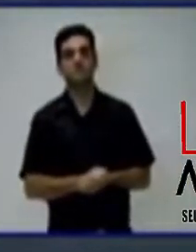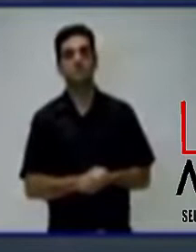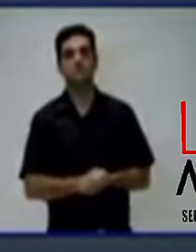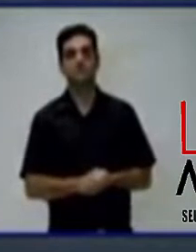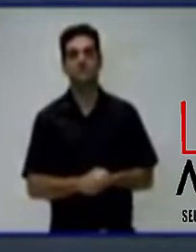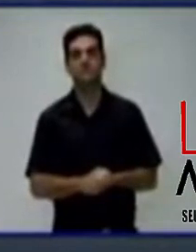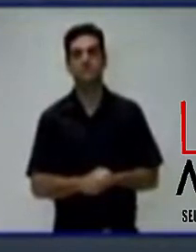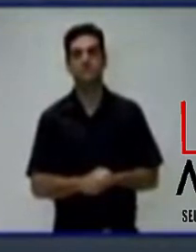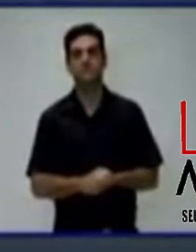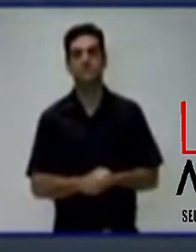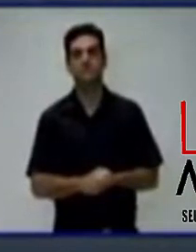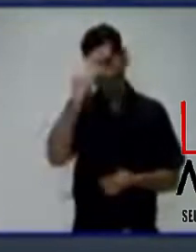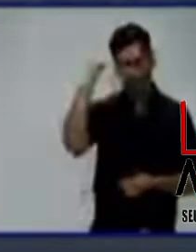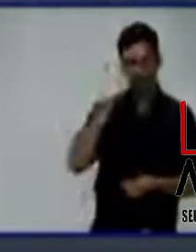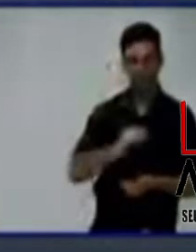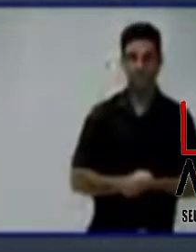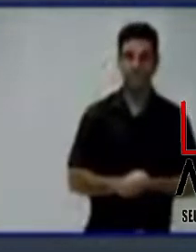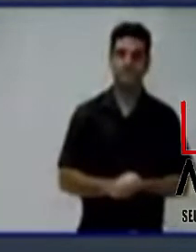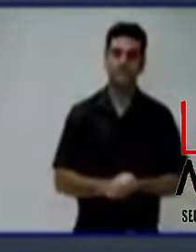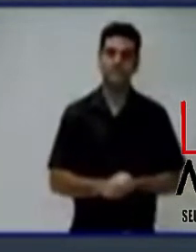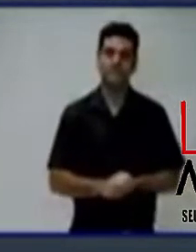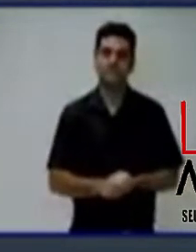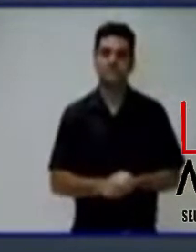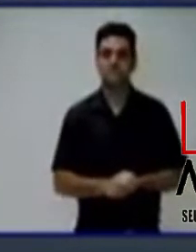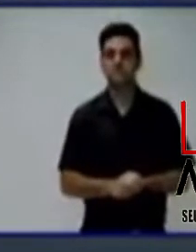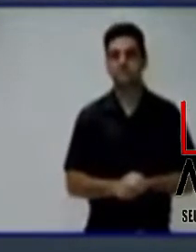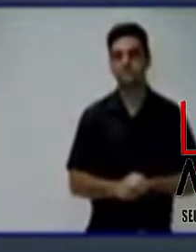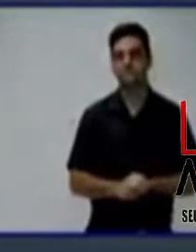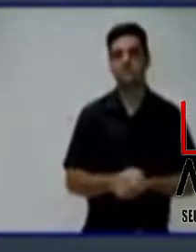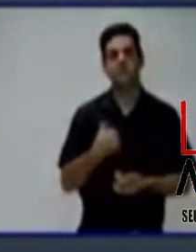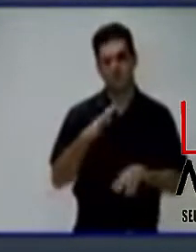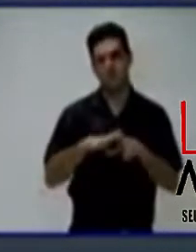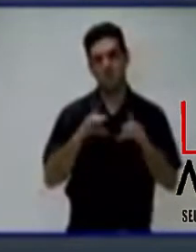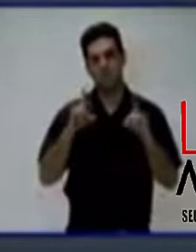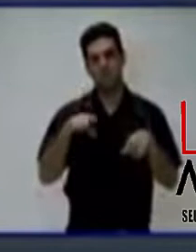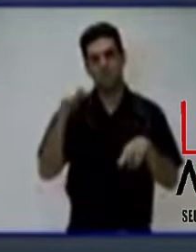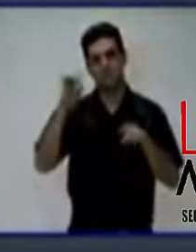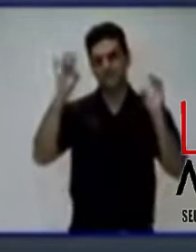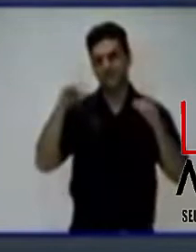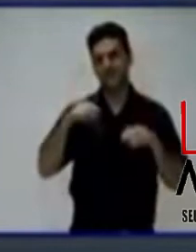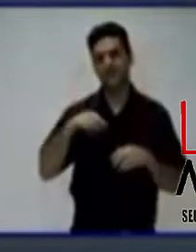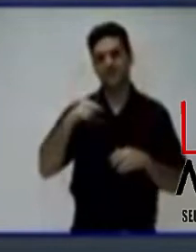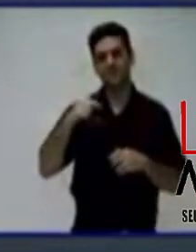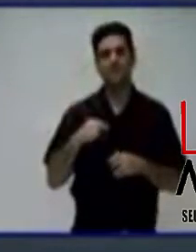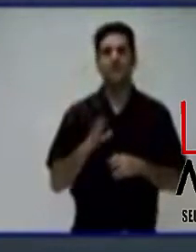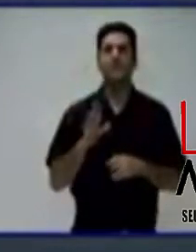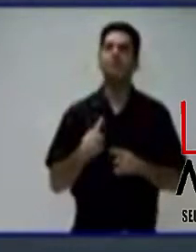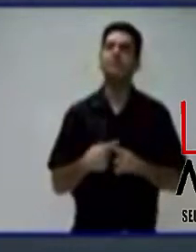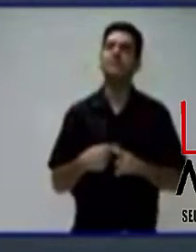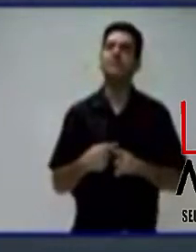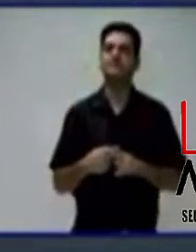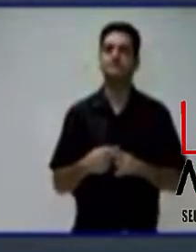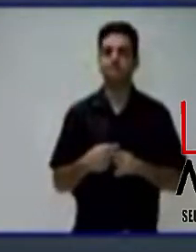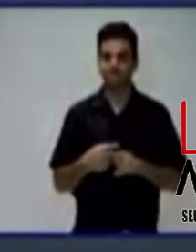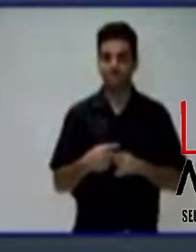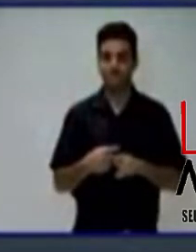Obrigado, ministro Alexandre de Moraes. Fui eu mesmo que pedi destaque. A hipótese aqui, como já